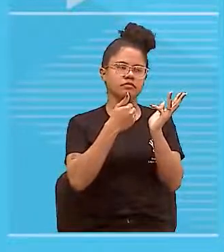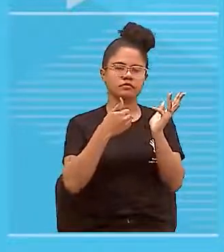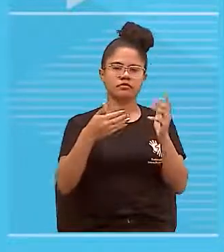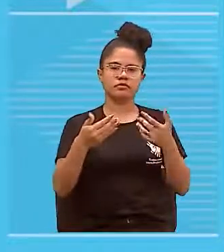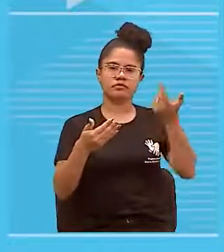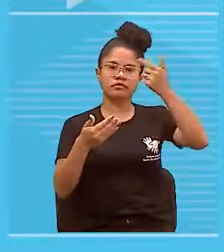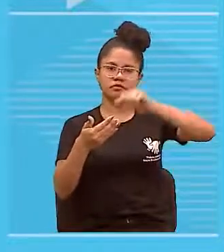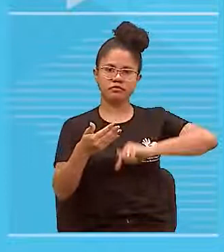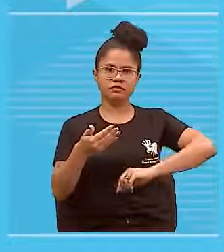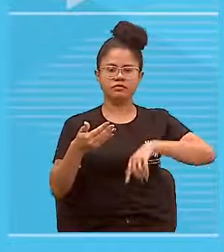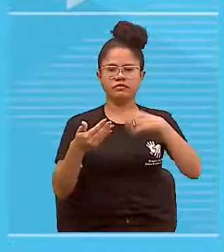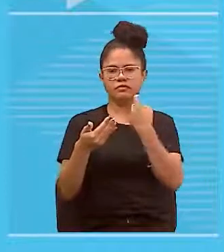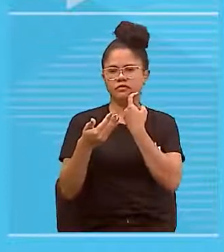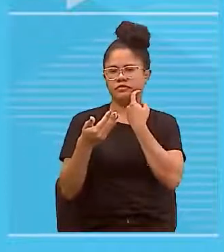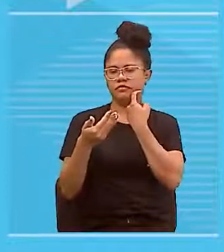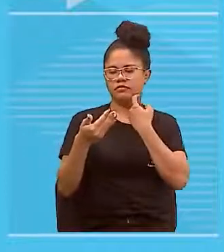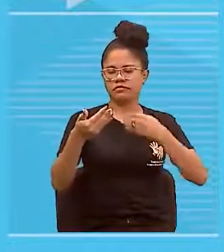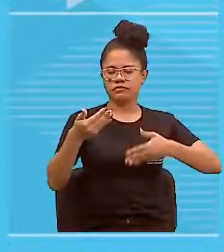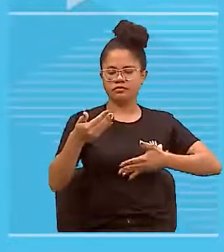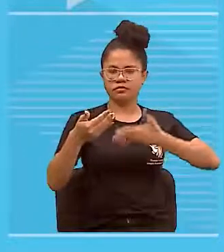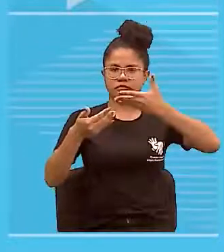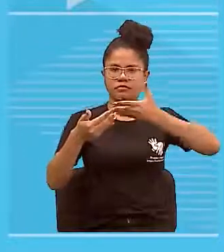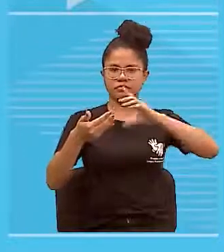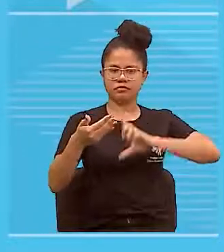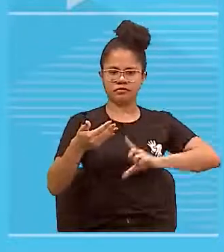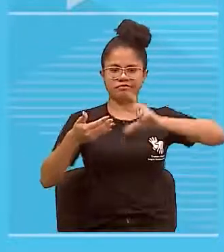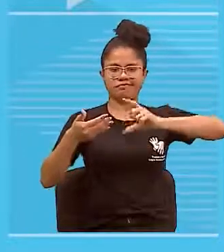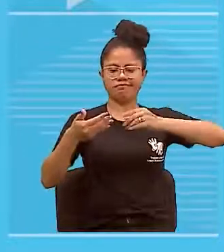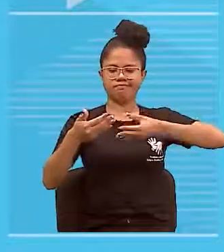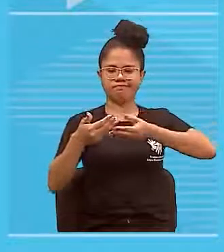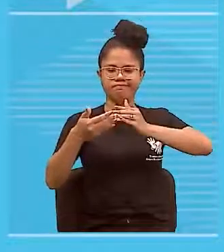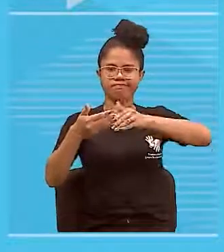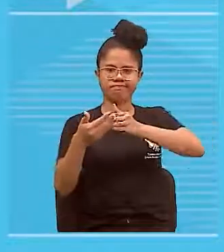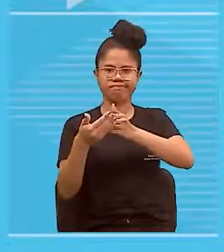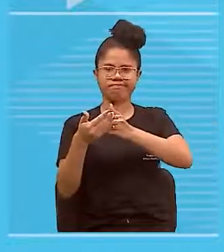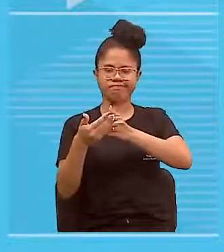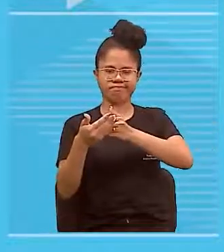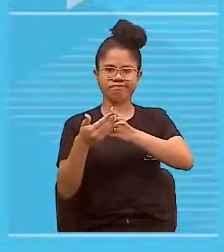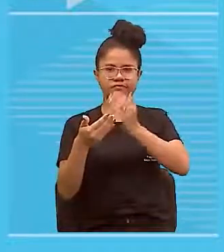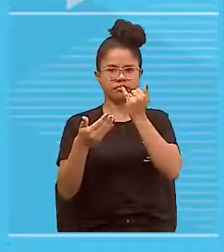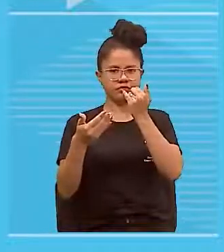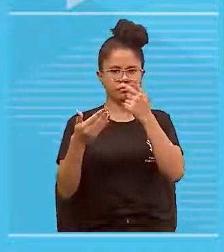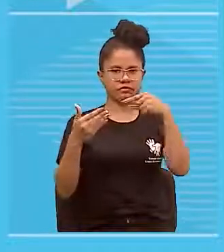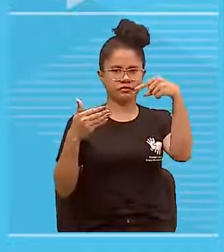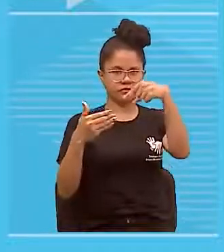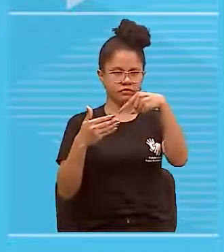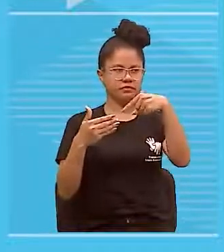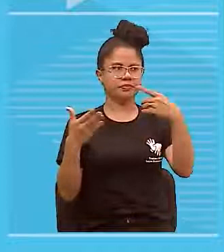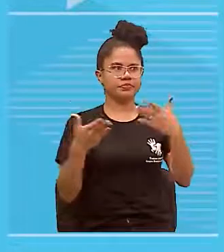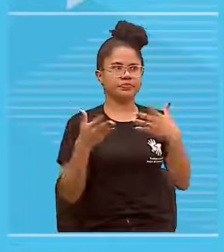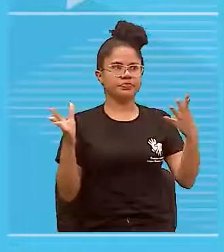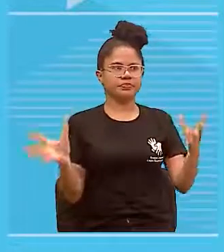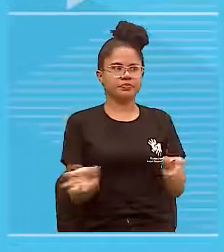têm uma interação entre si. Quando eu junto apenas esses três,